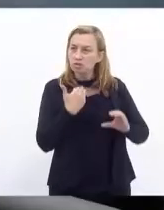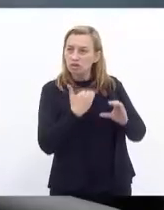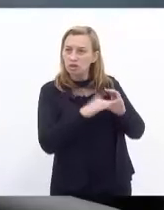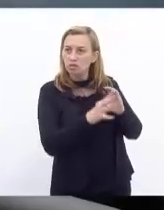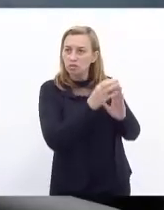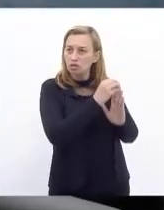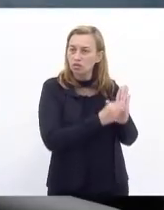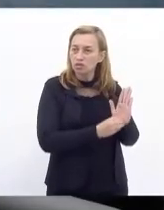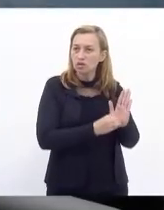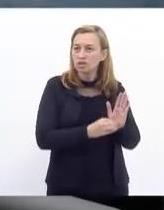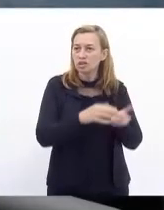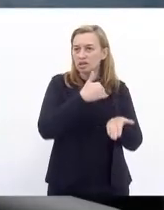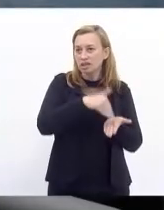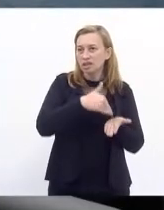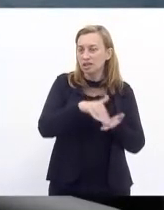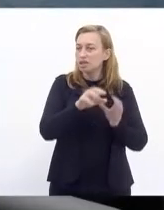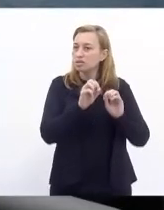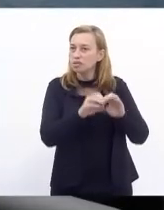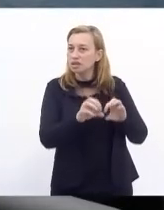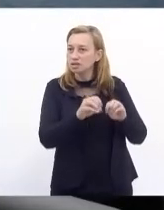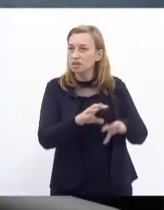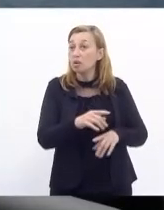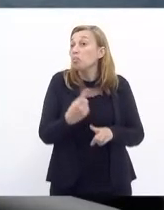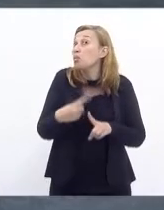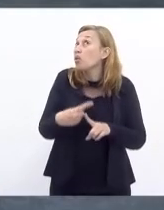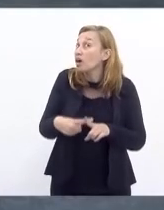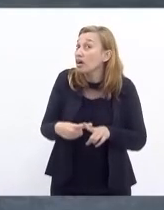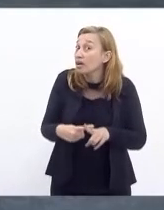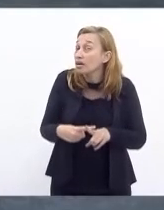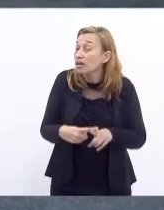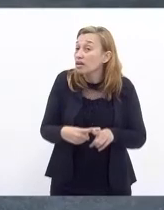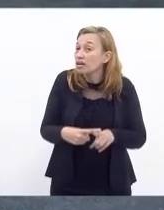um ofício à Secretaria de Educação. Por quê?